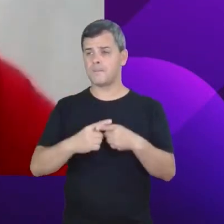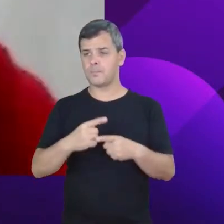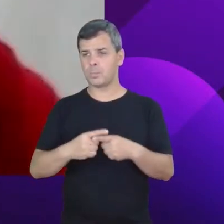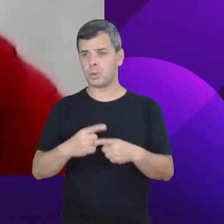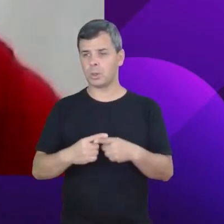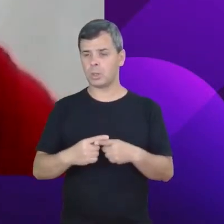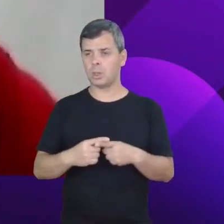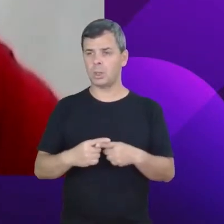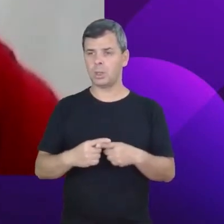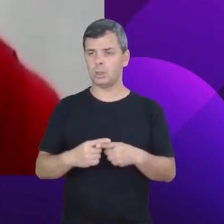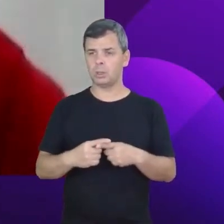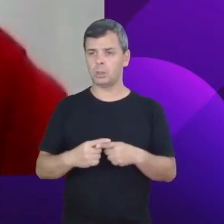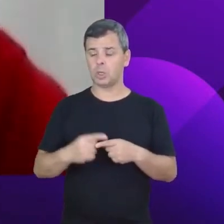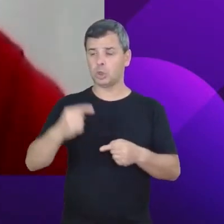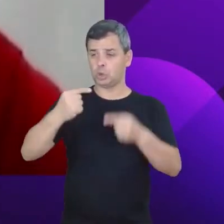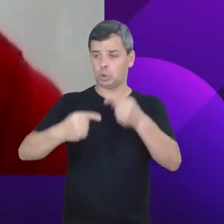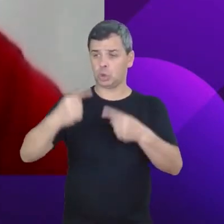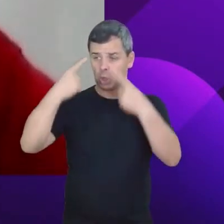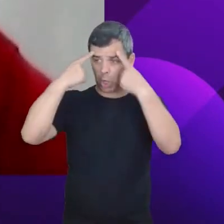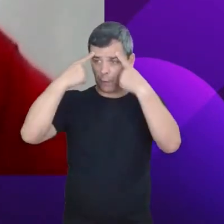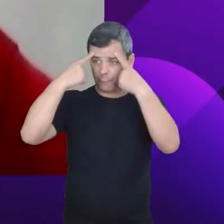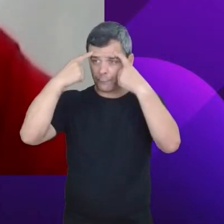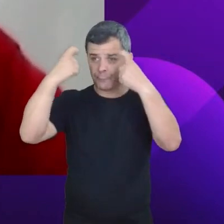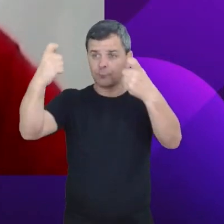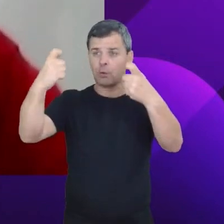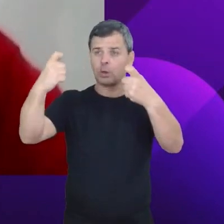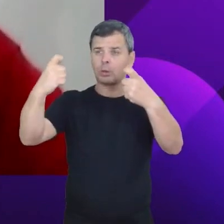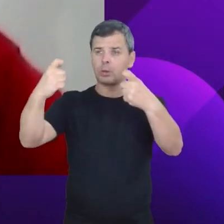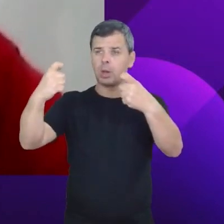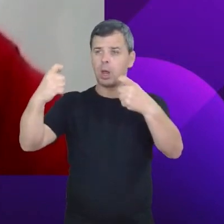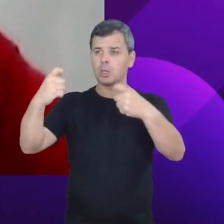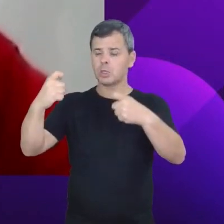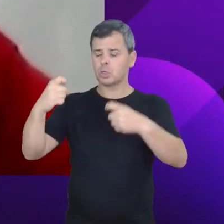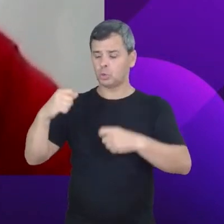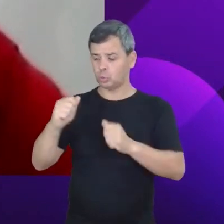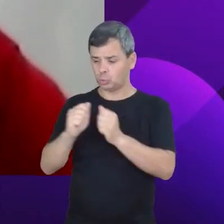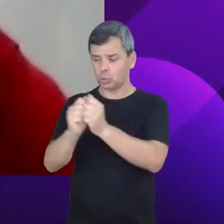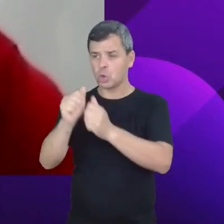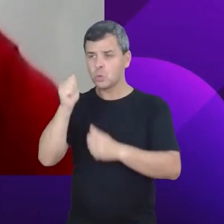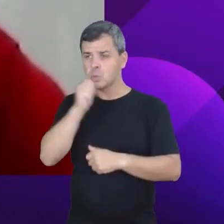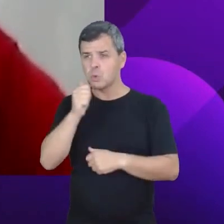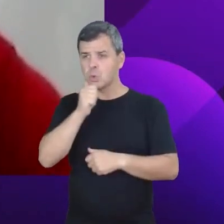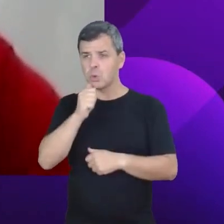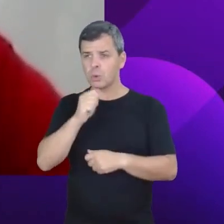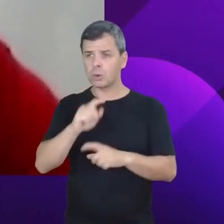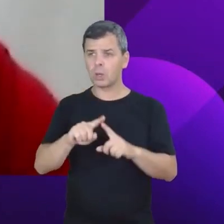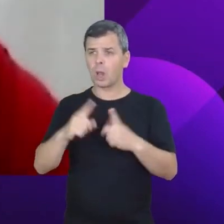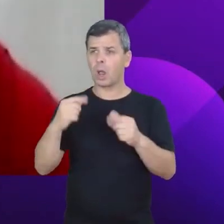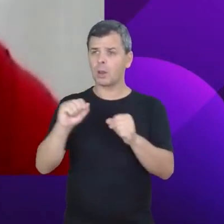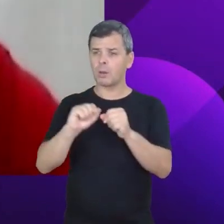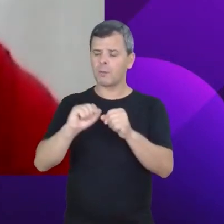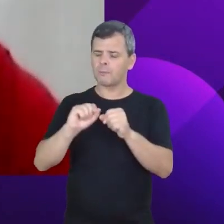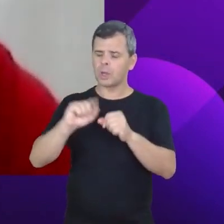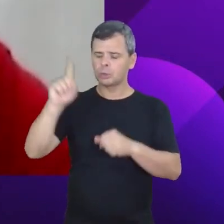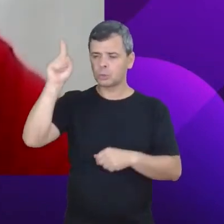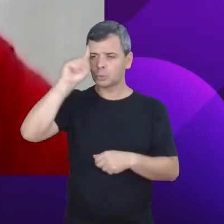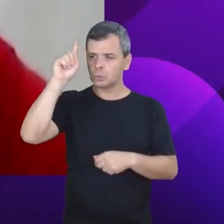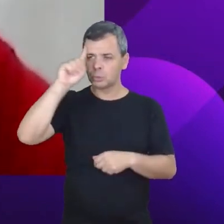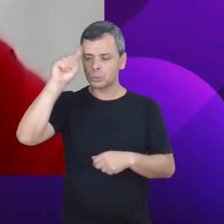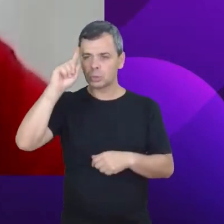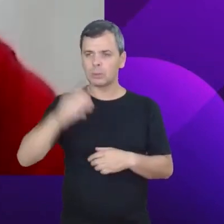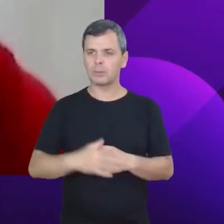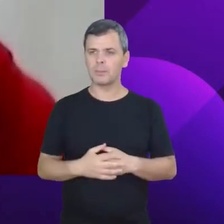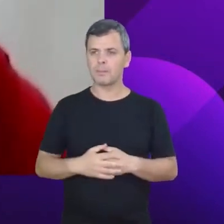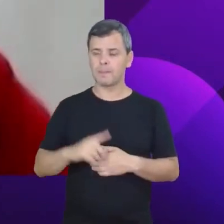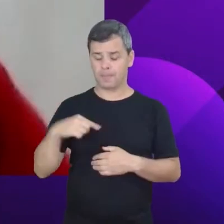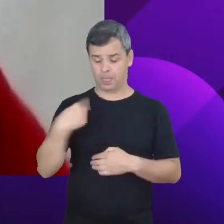porque discutir violência entre nós mulheres, isso a gente já faz no dia a dia.